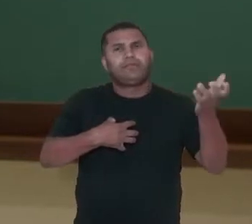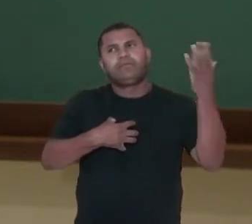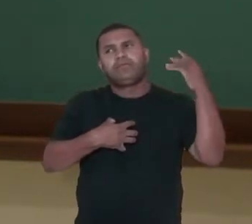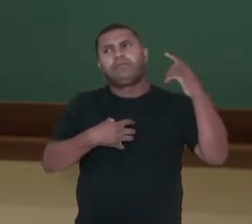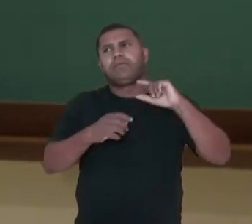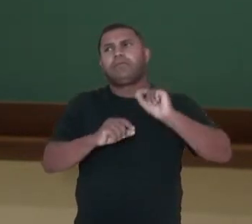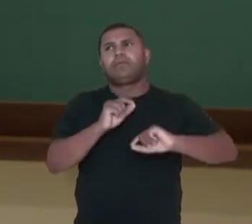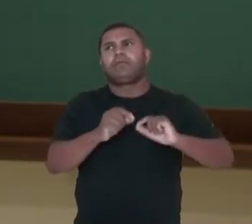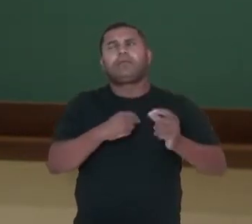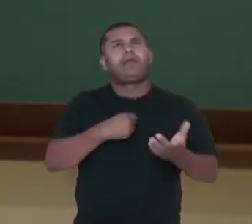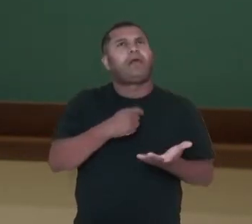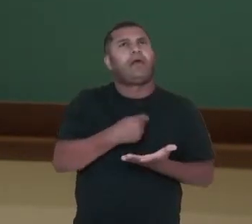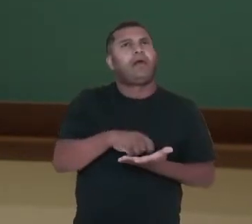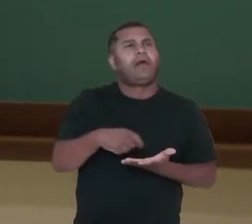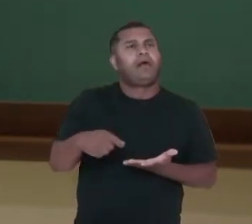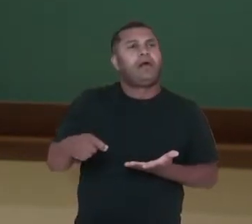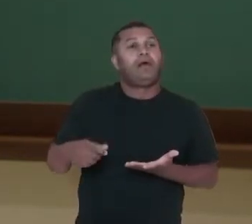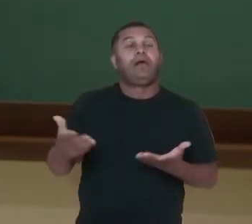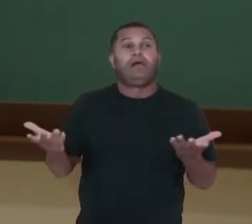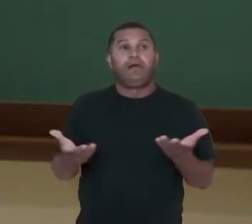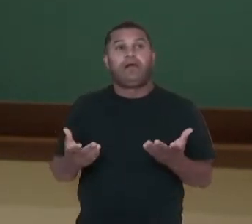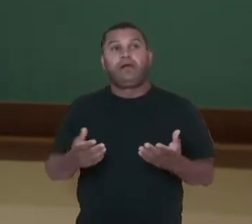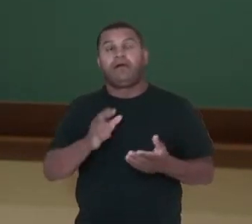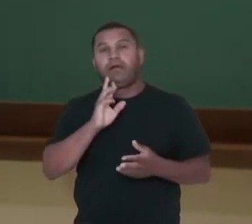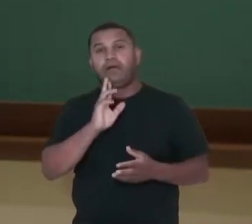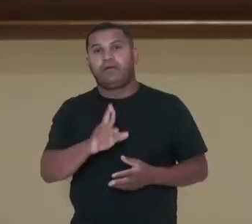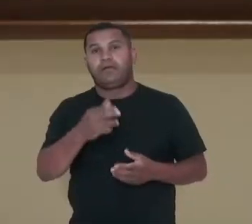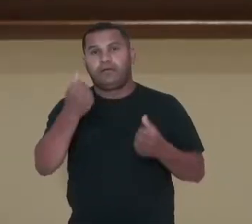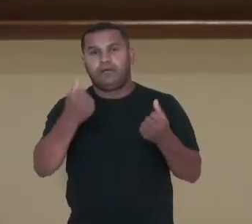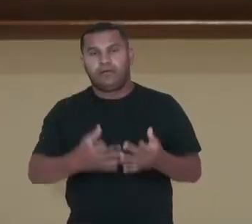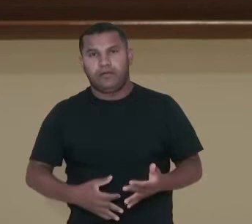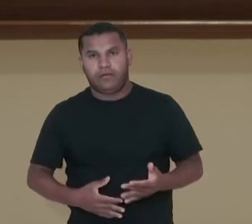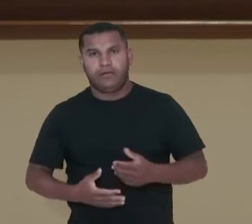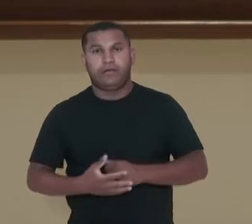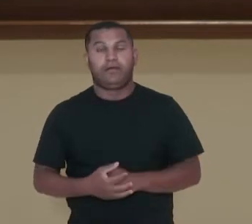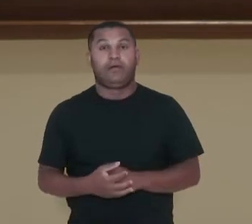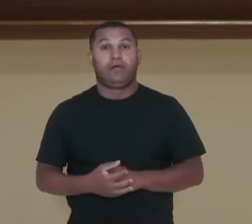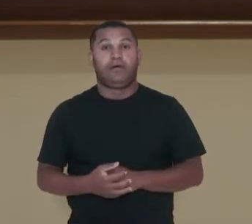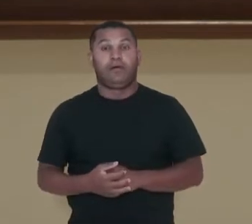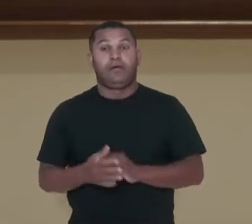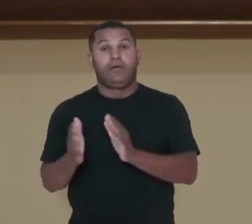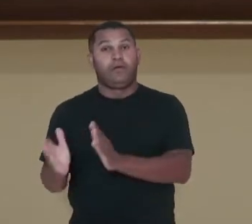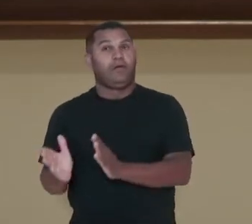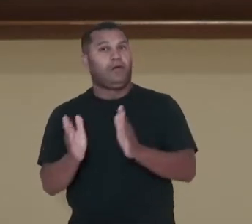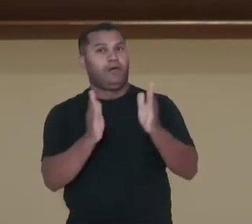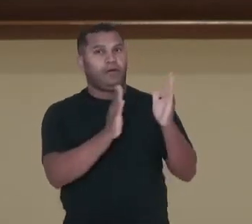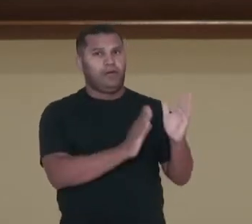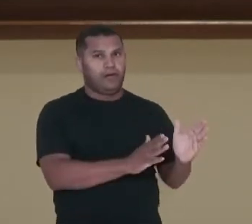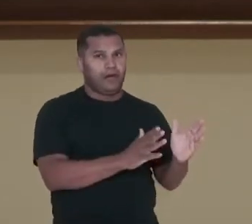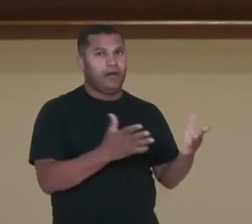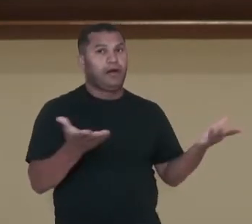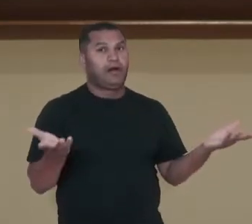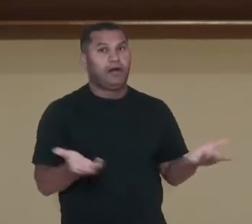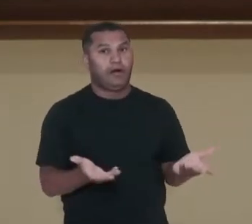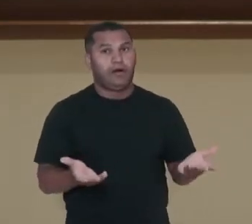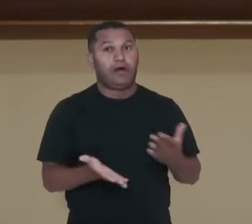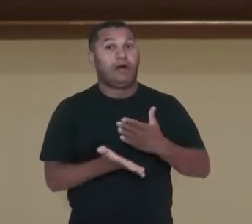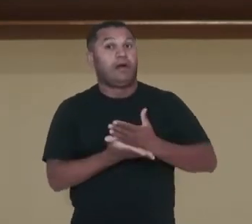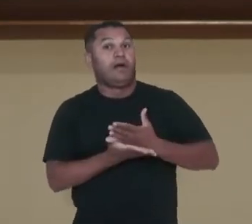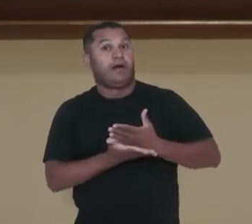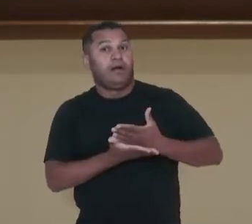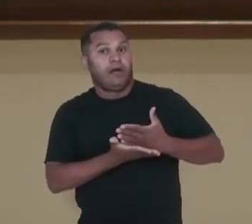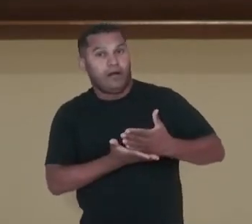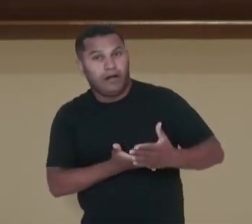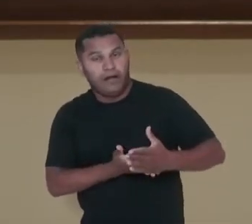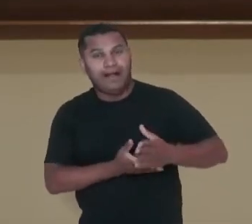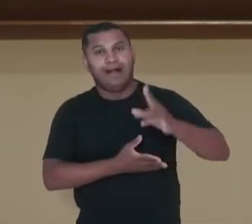que vai ficar uma coluna imensa. Sugiro para você isso. Do outro lado da coluna, você hoje vai